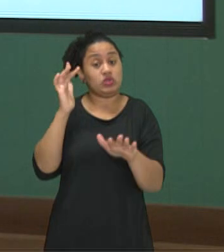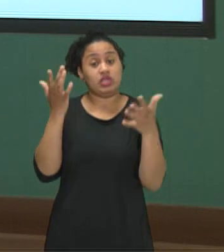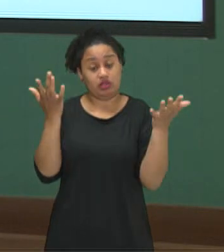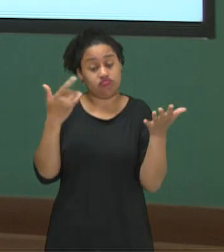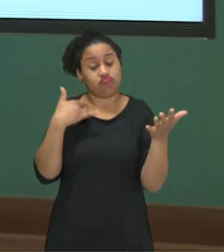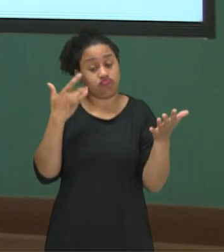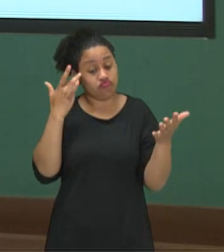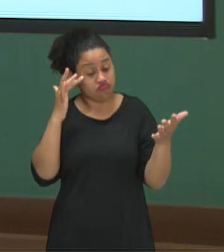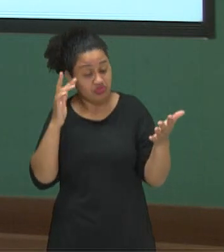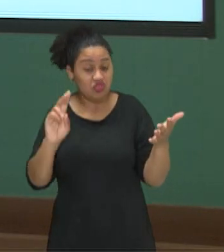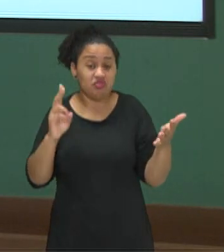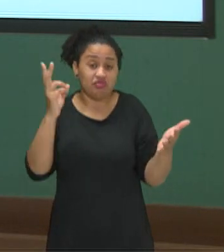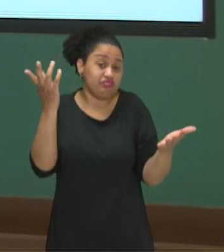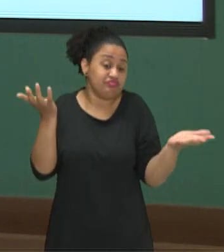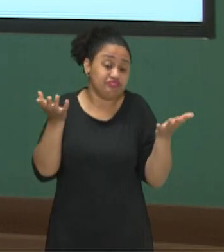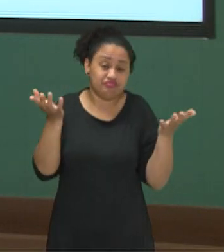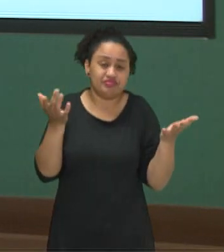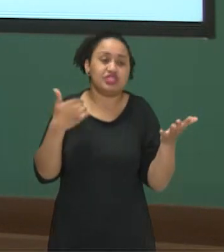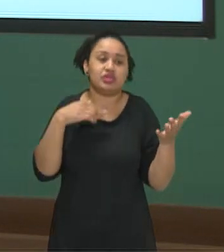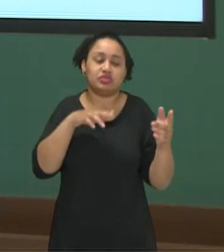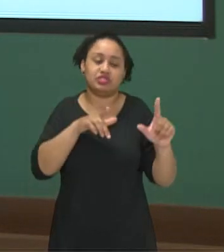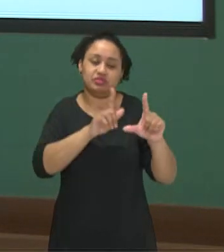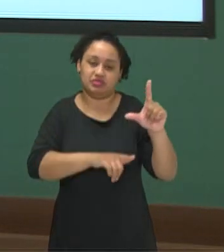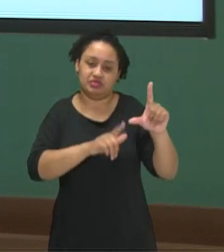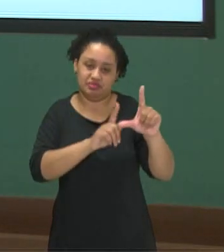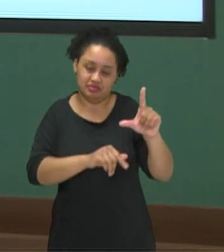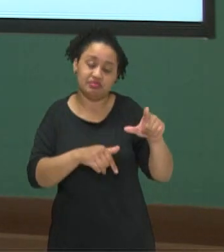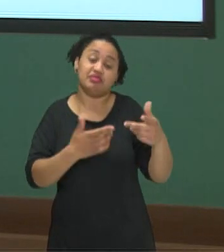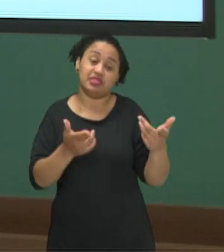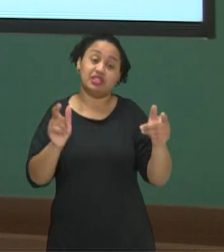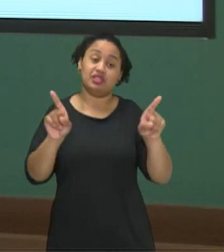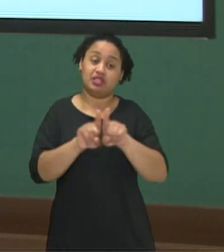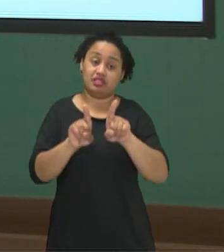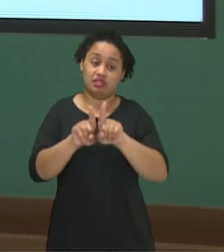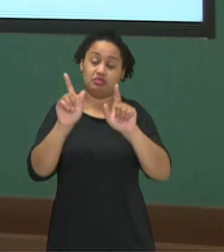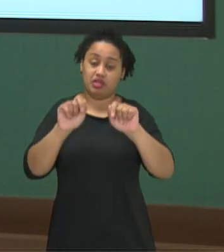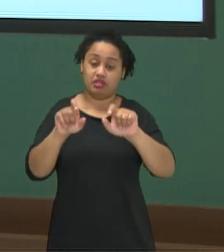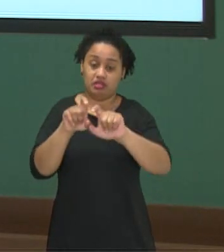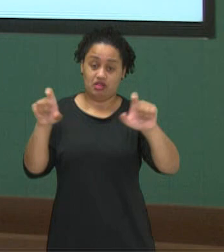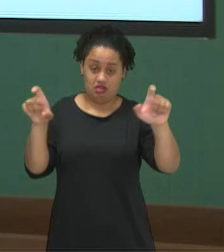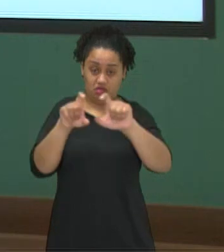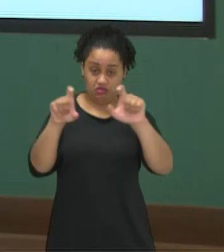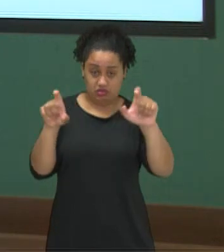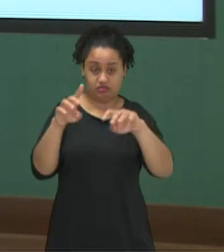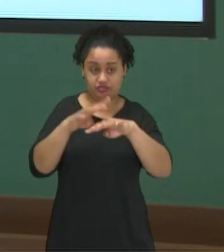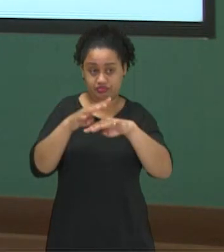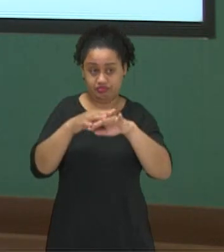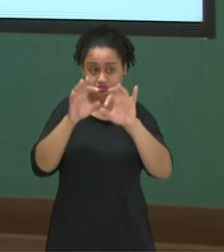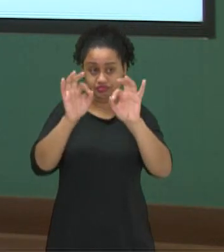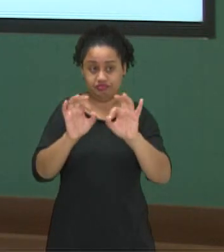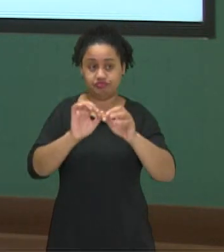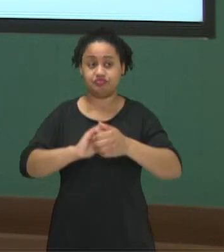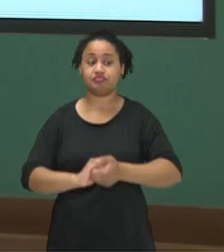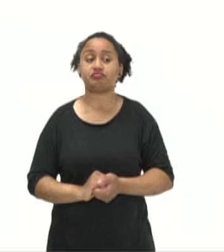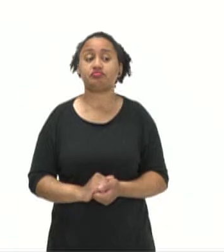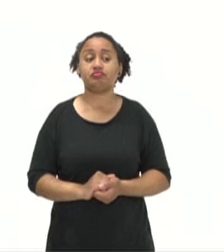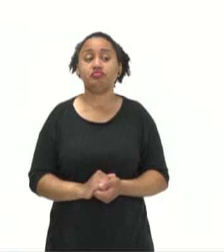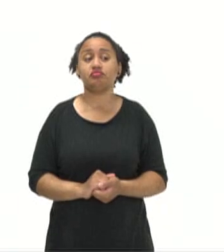valor desconhecido, logo usamos uma letra, logo podemos equacionar essa situação, tá? Então,